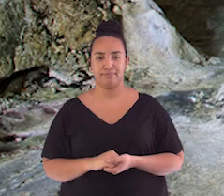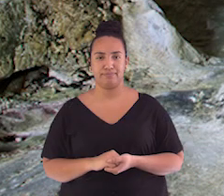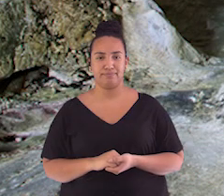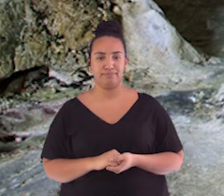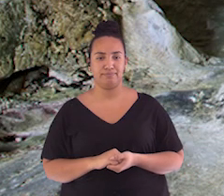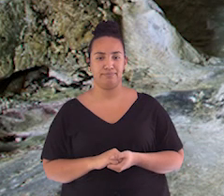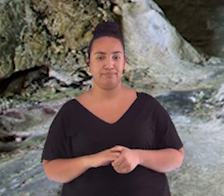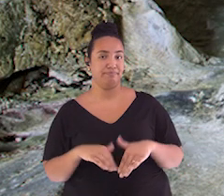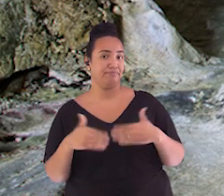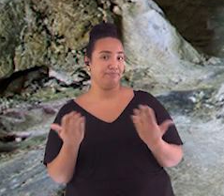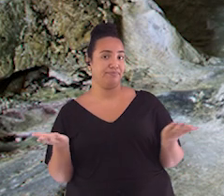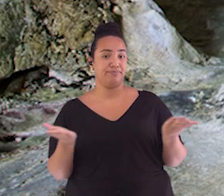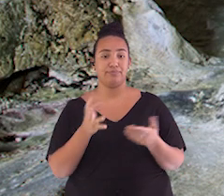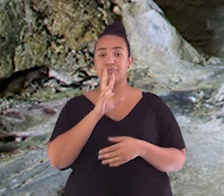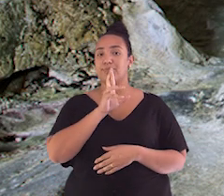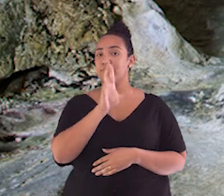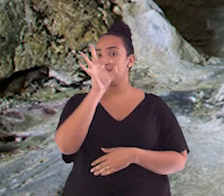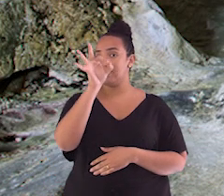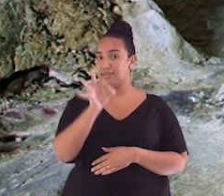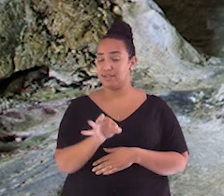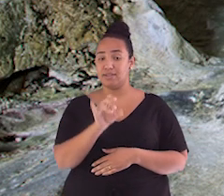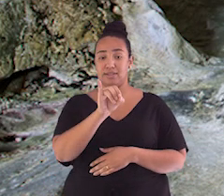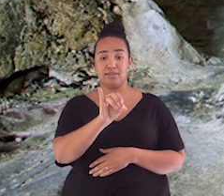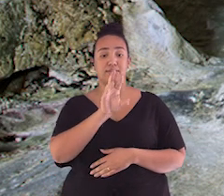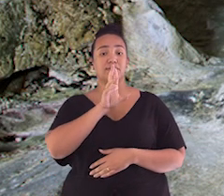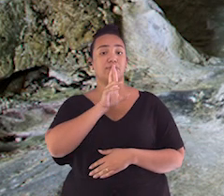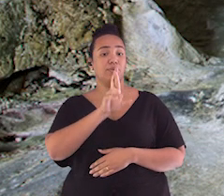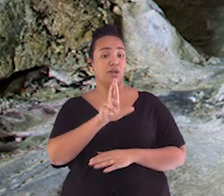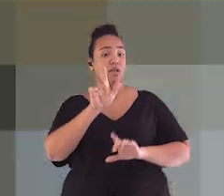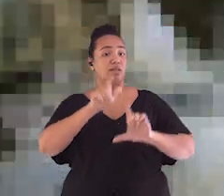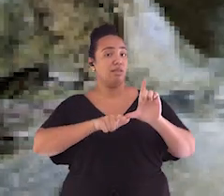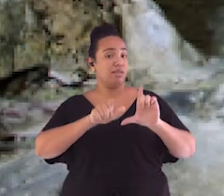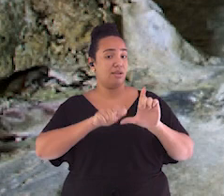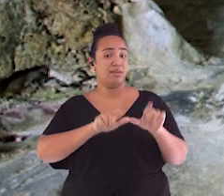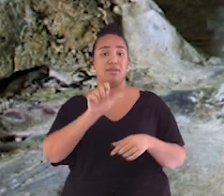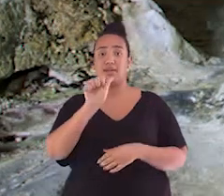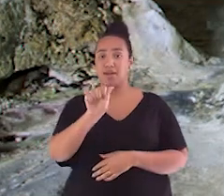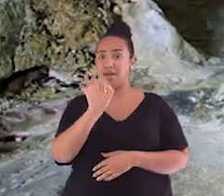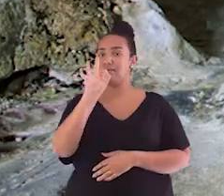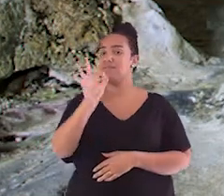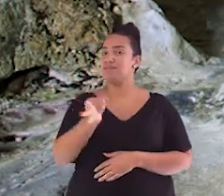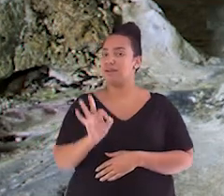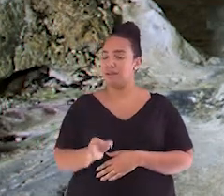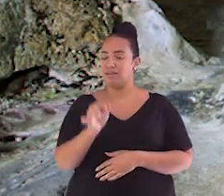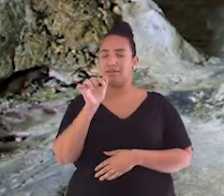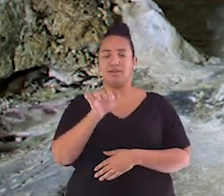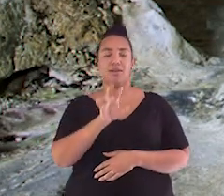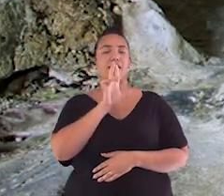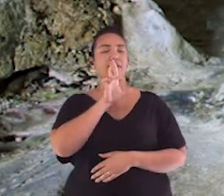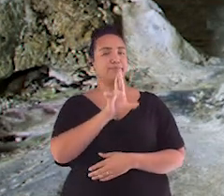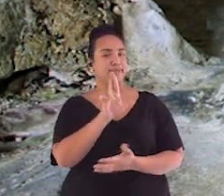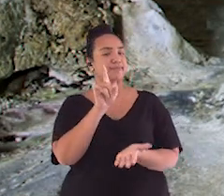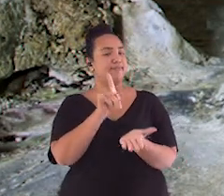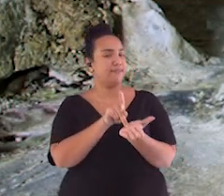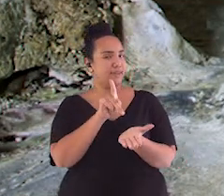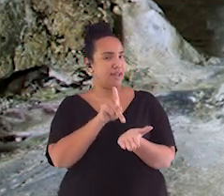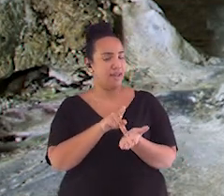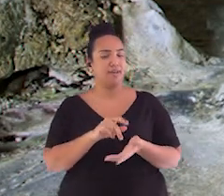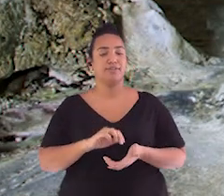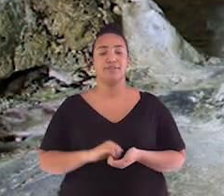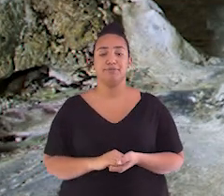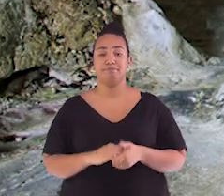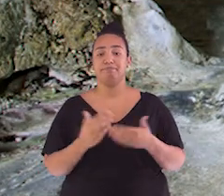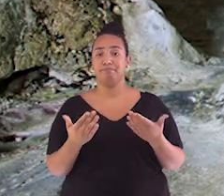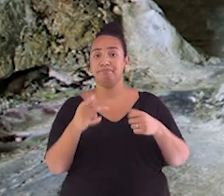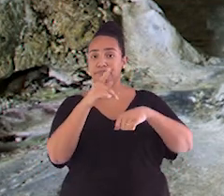Vamos para a correção. Acertou quem respondeu a letra A. Essa afirmação ela é verdadeira. A